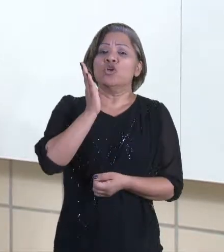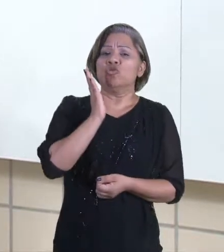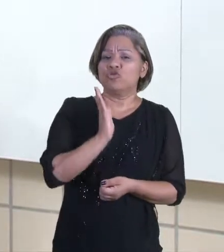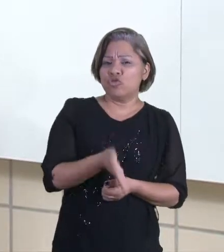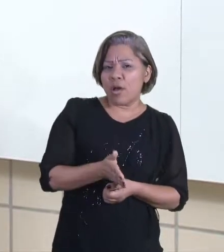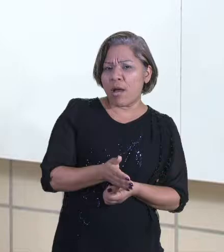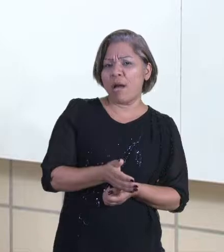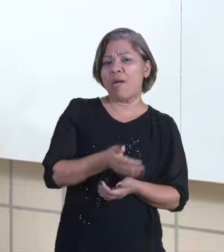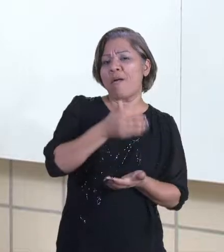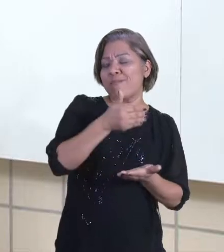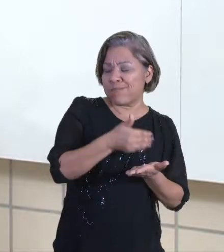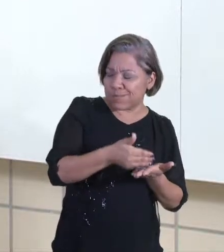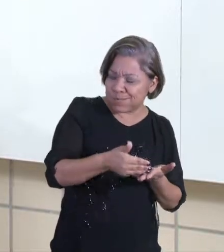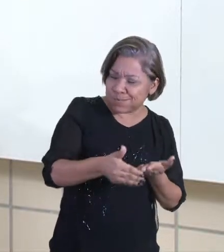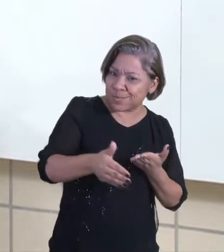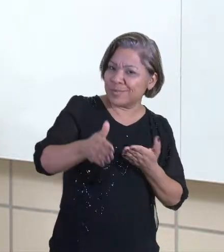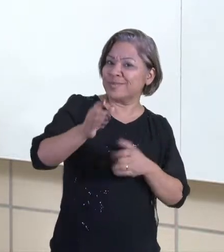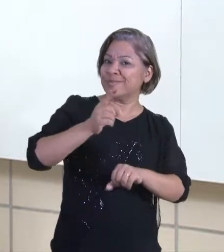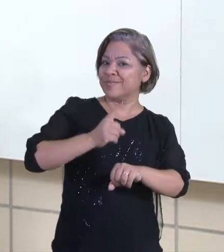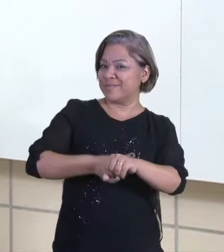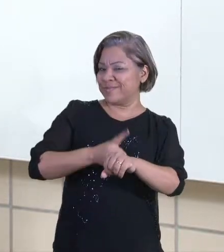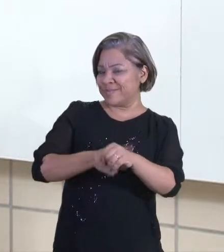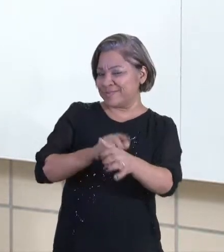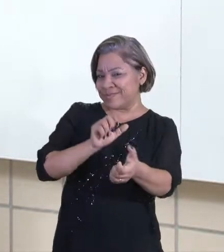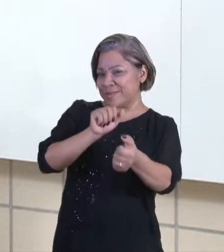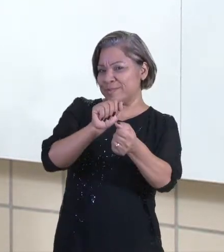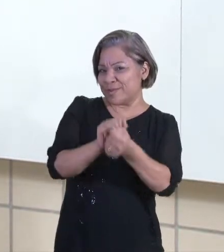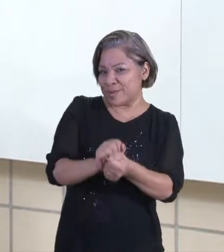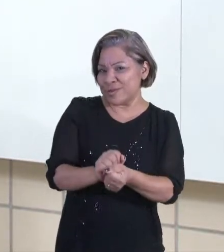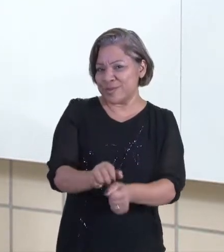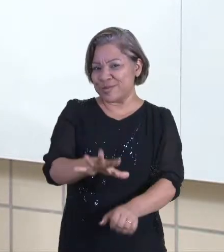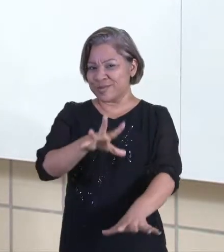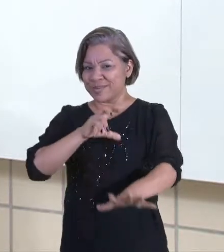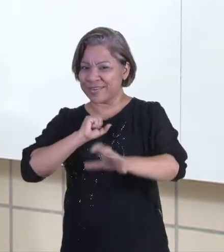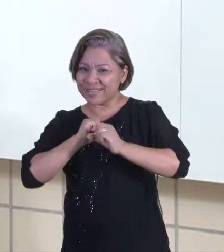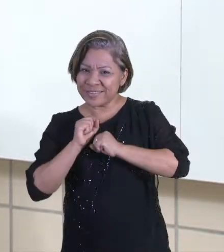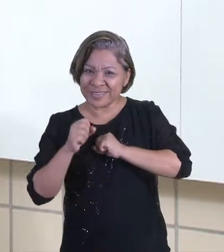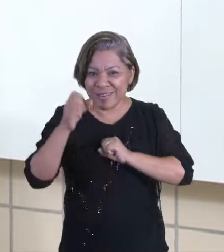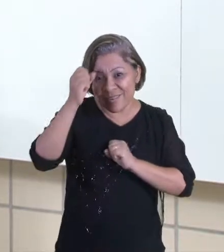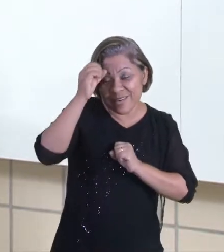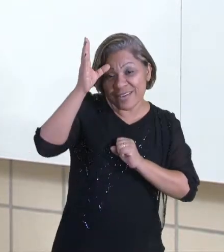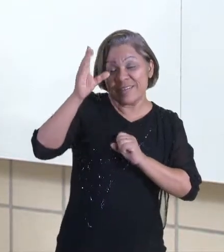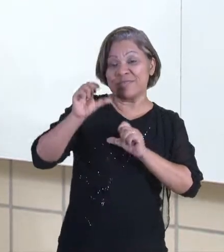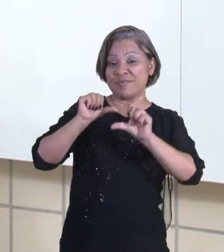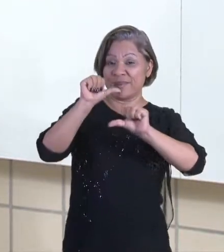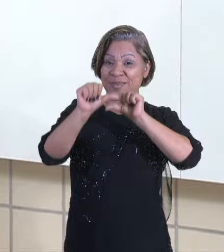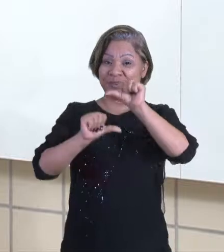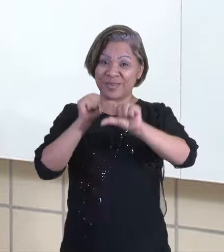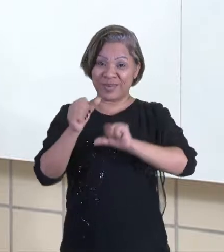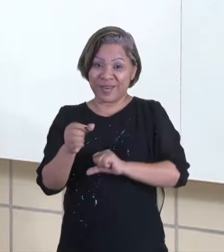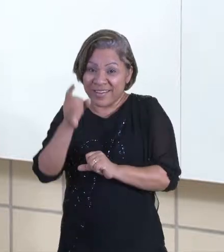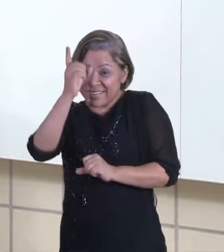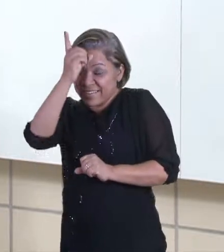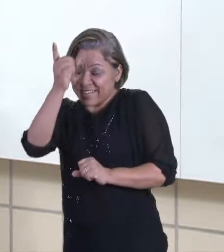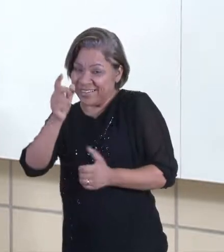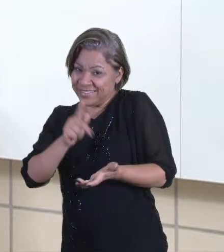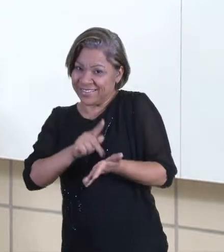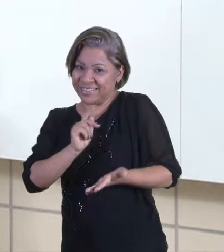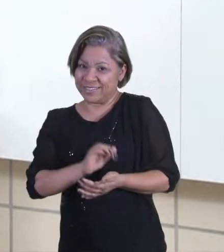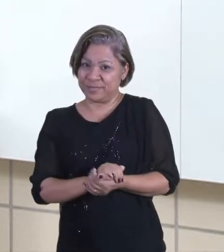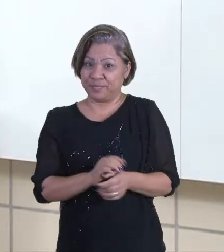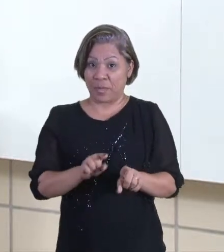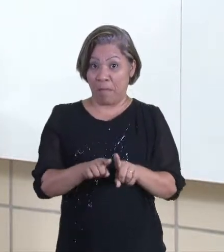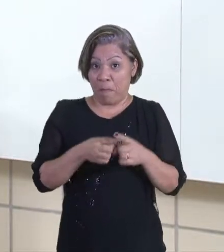um bom tempo juntos, né? Adquirindo conhecimentos, trocando ideias, não é verdade? Mas antes de iniciarmos a nossa